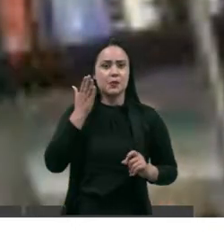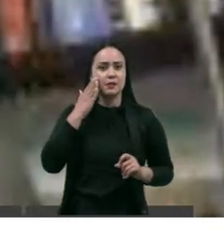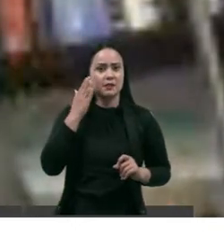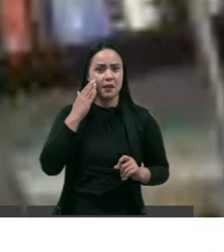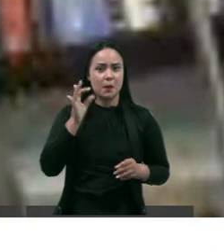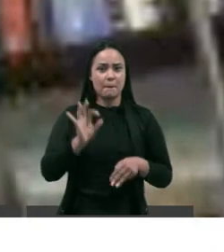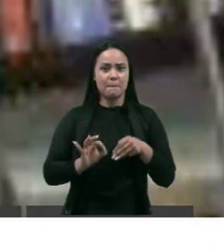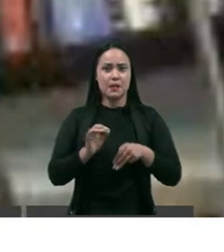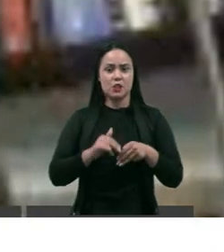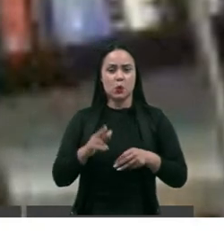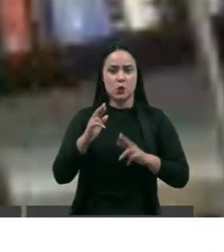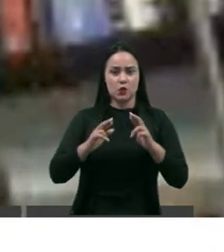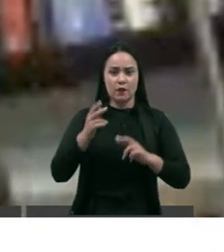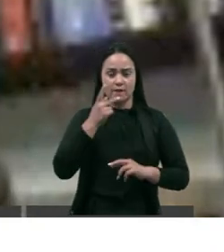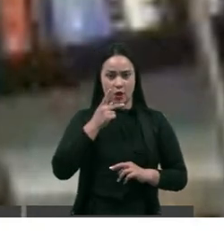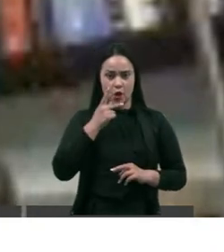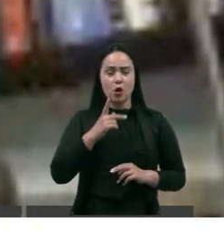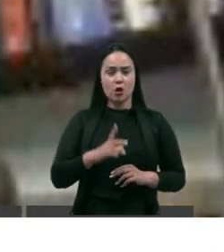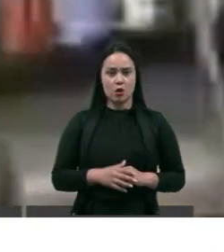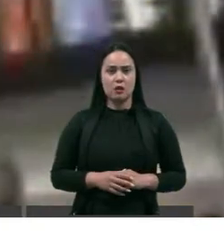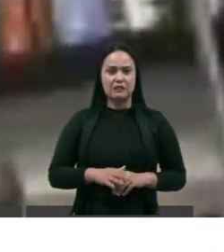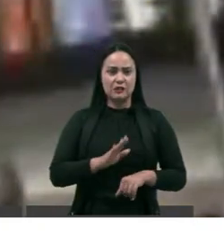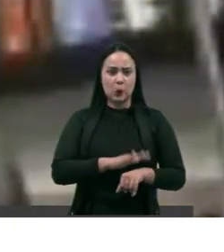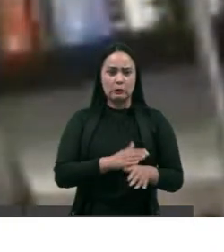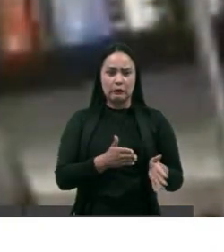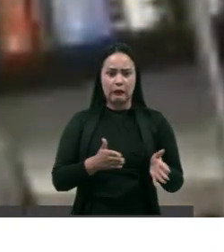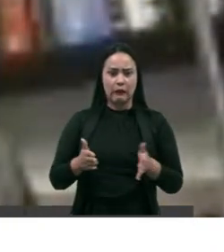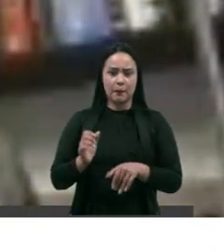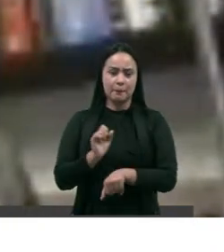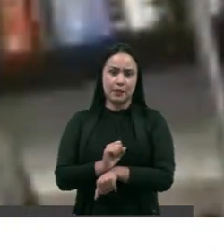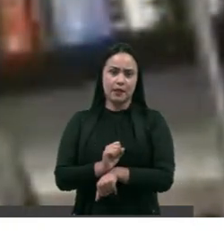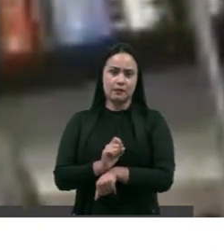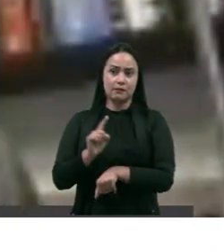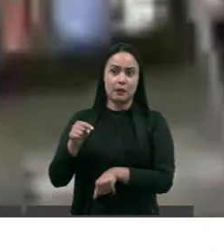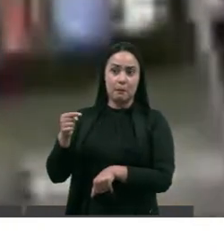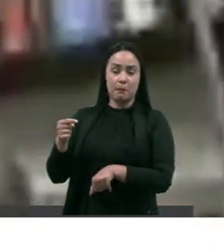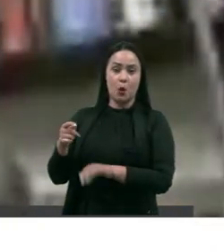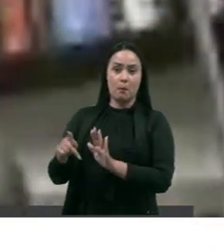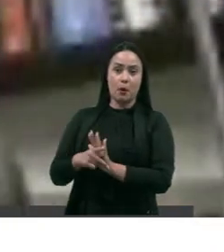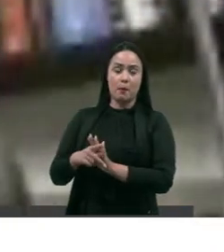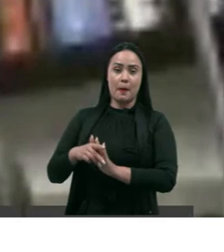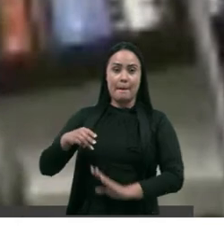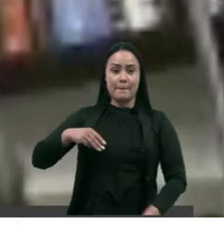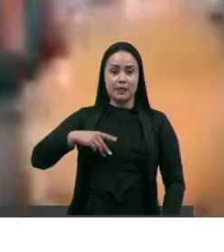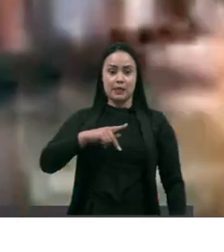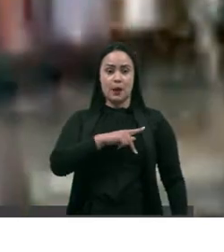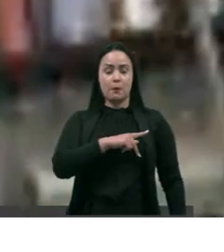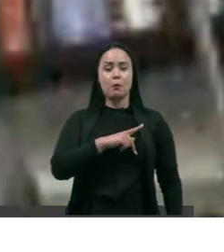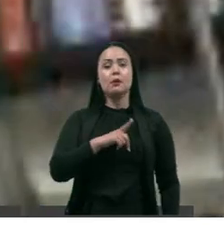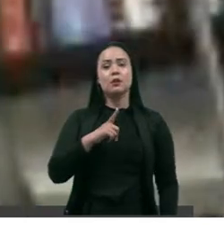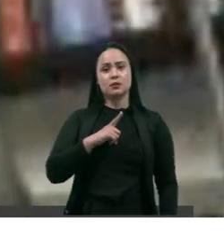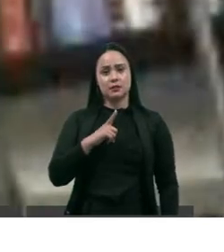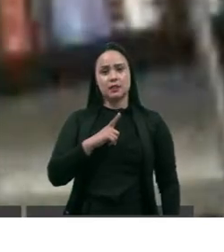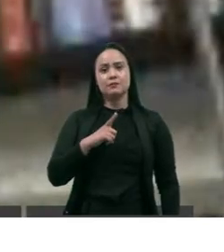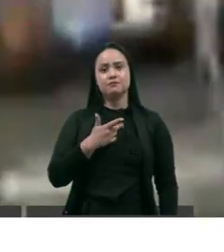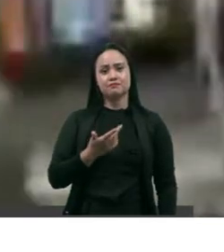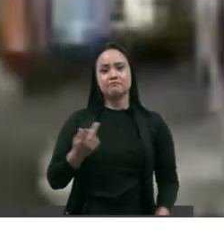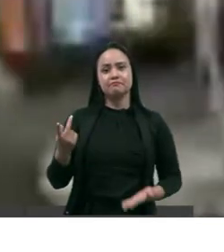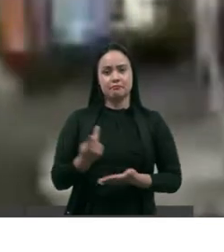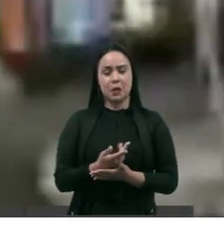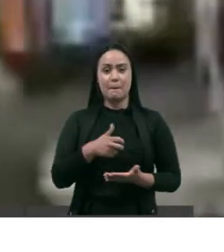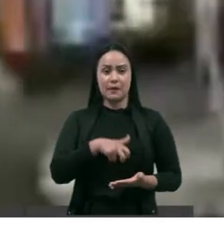que o ministro corregedor falou, ficou um tempo preso, e depois o próprio Ministério Público, que tem um domínio eslítice da ação